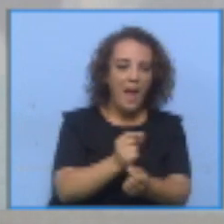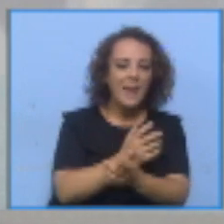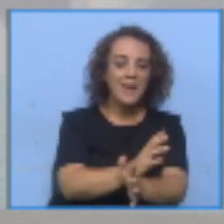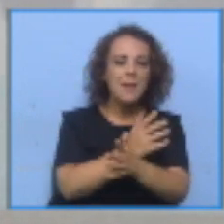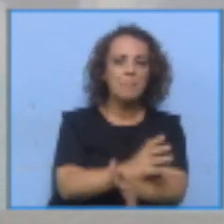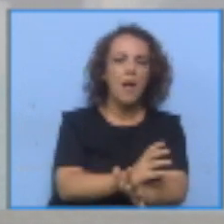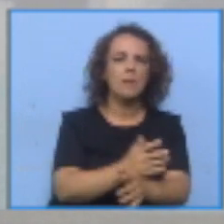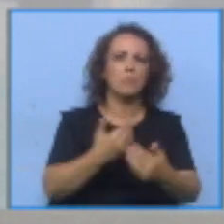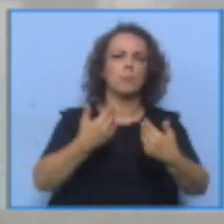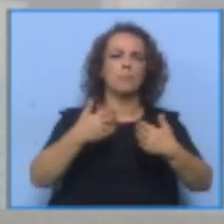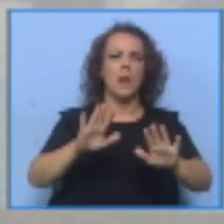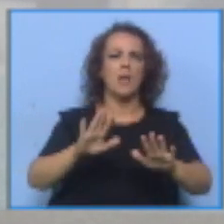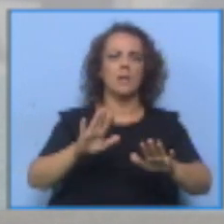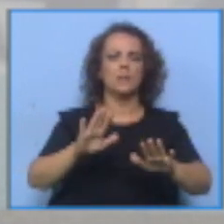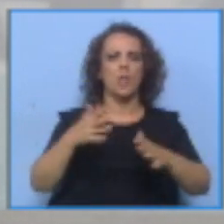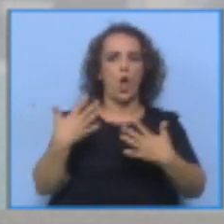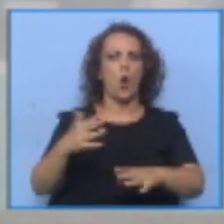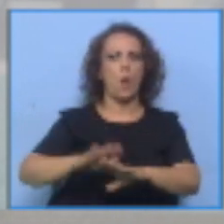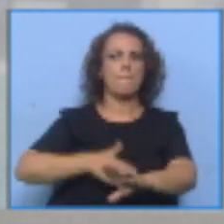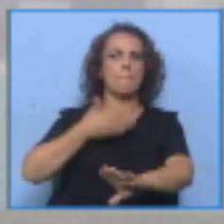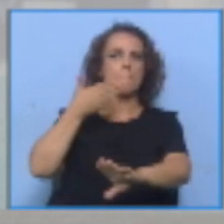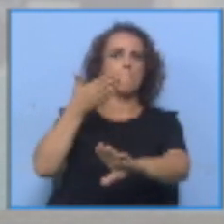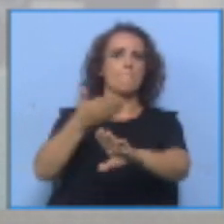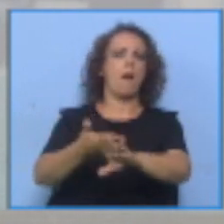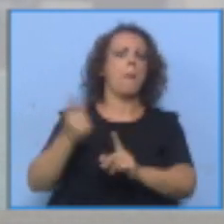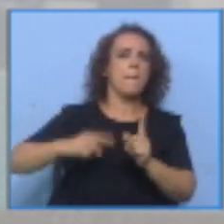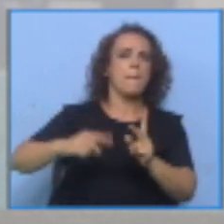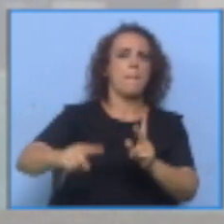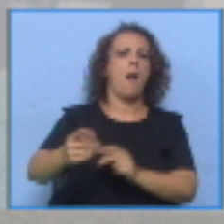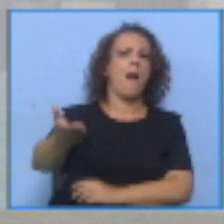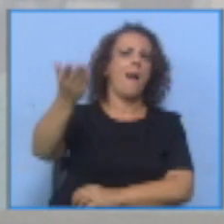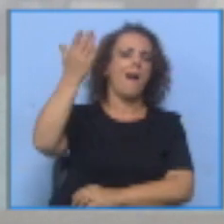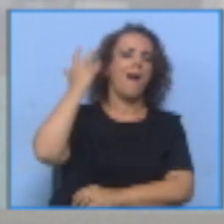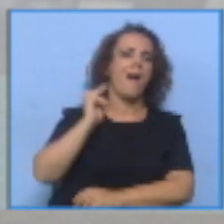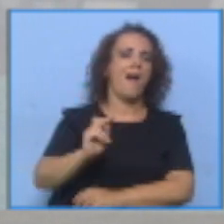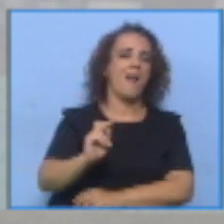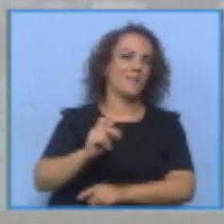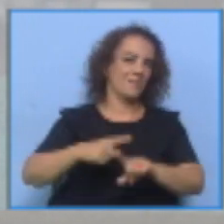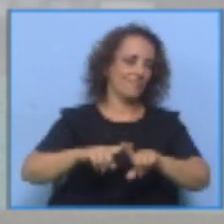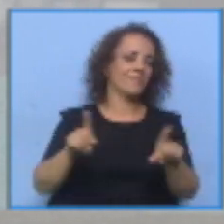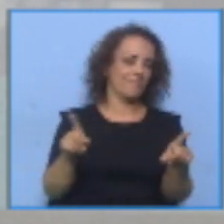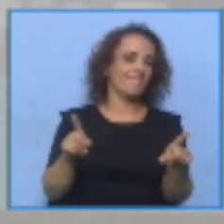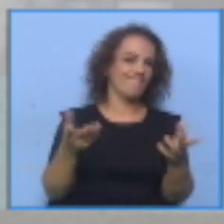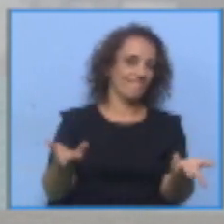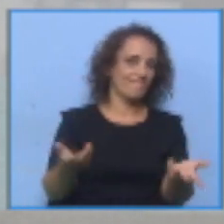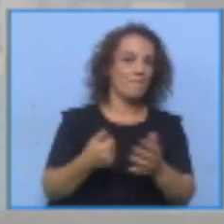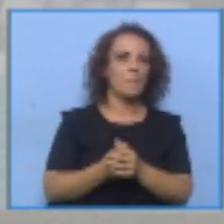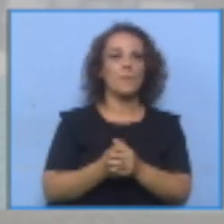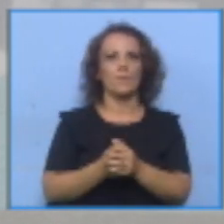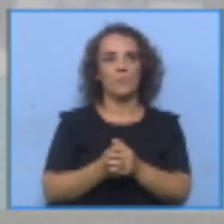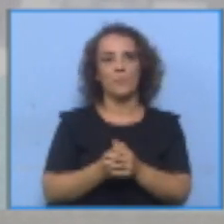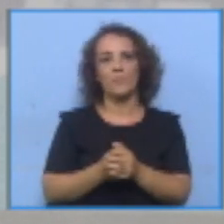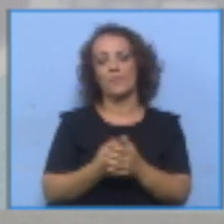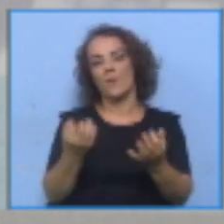mais intensos e muito mais provocados agora do que realmente eram há uns anos atrás. Então, quando isso